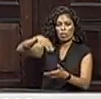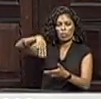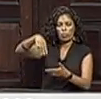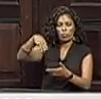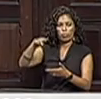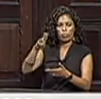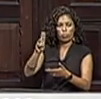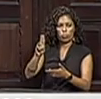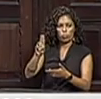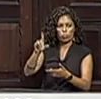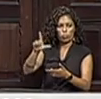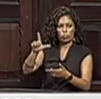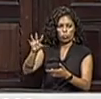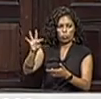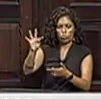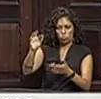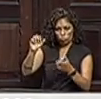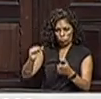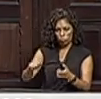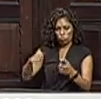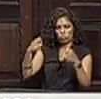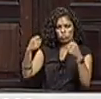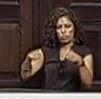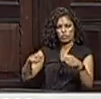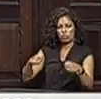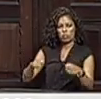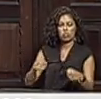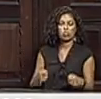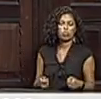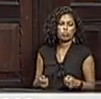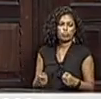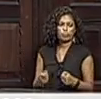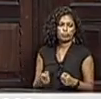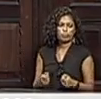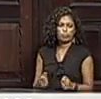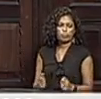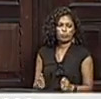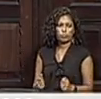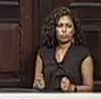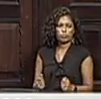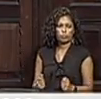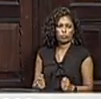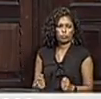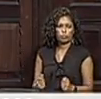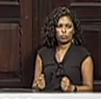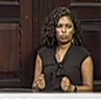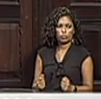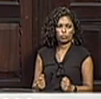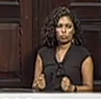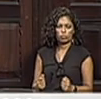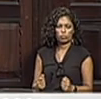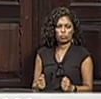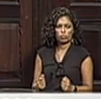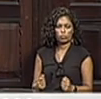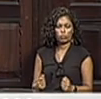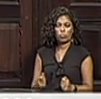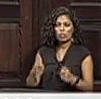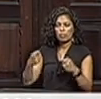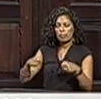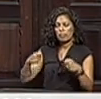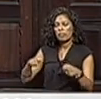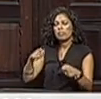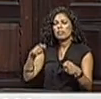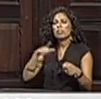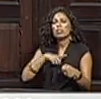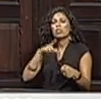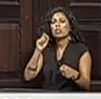bom lembrar que o Estado tem uma Secretaria de Estado de Trabalho, então ele tem instrumento de fiscalização,